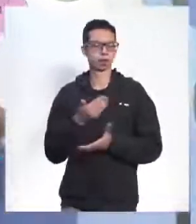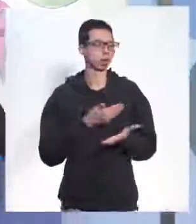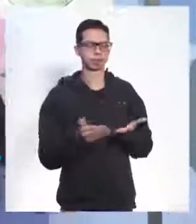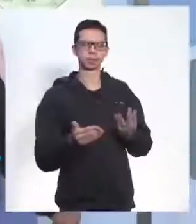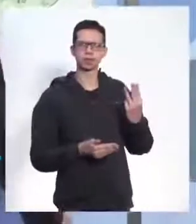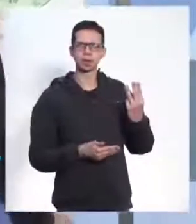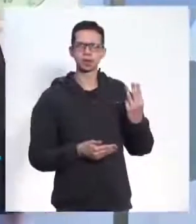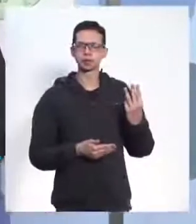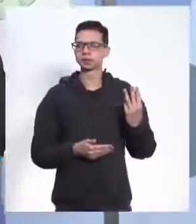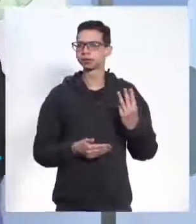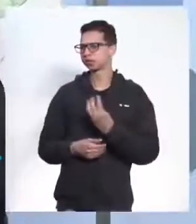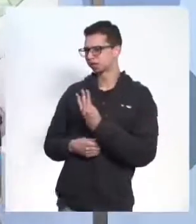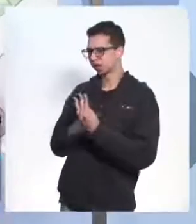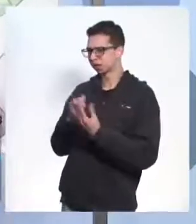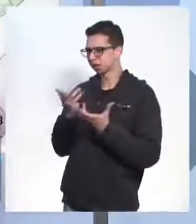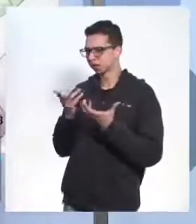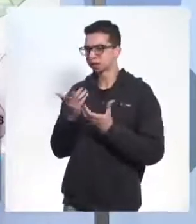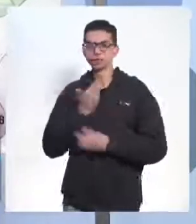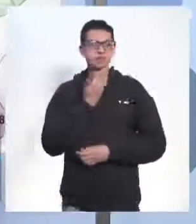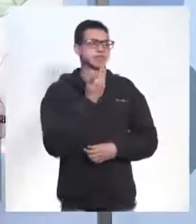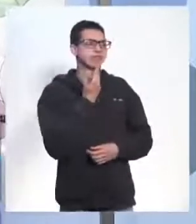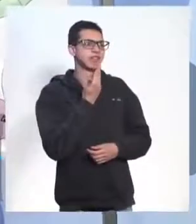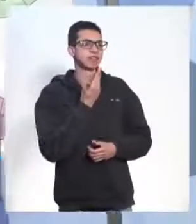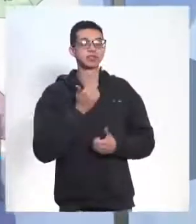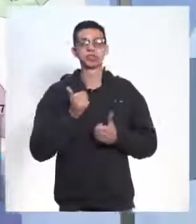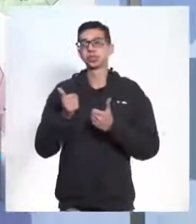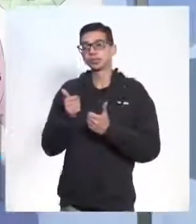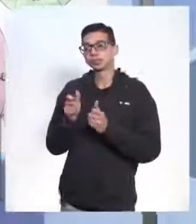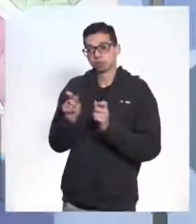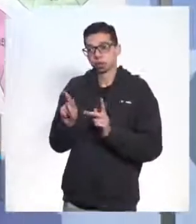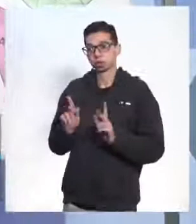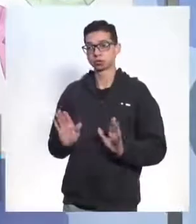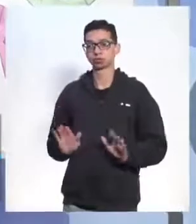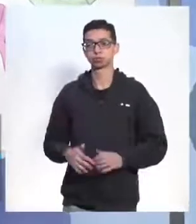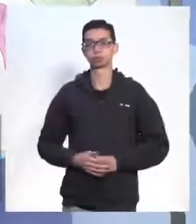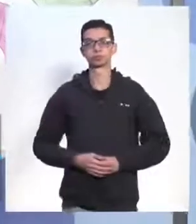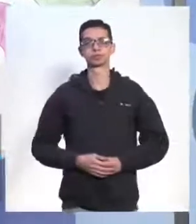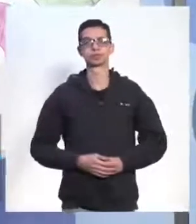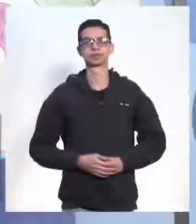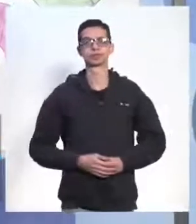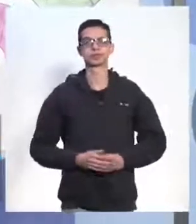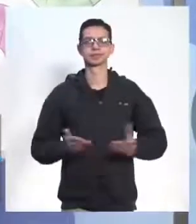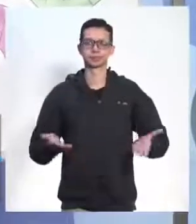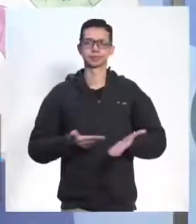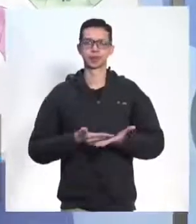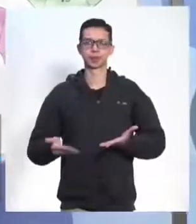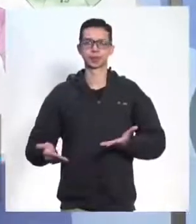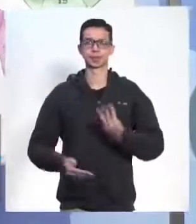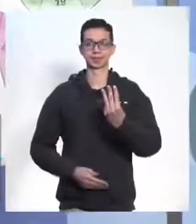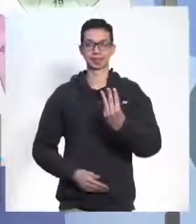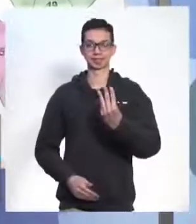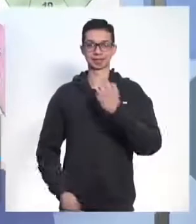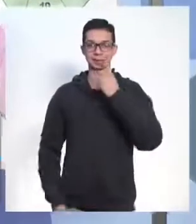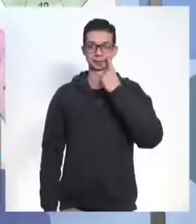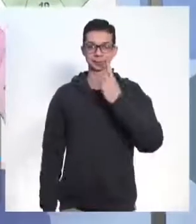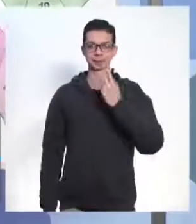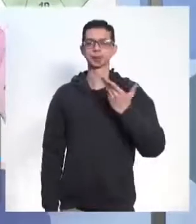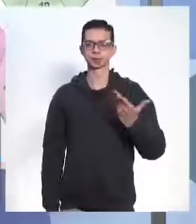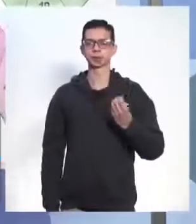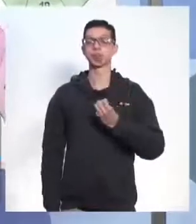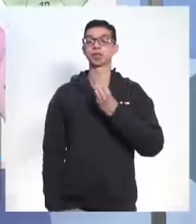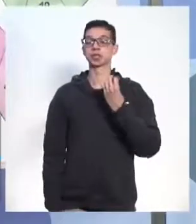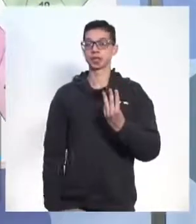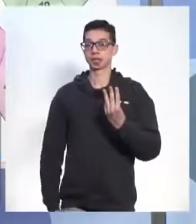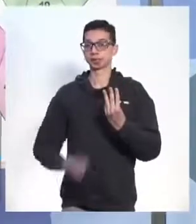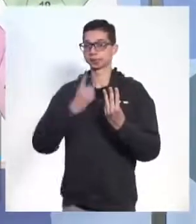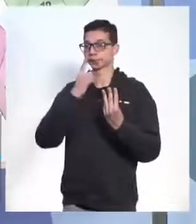tá. Com 3 é mais fácil. Então vamos lá. Com 3 aí o número menor é mais Beleza. fácil. Então vamos lá, a gente começa com 3, né? Então, 3. Ó,